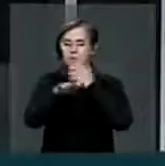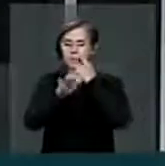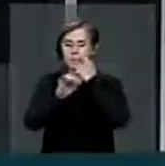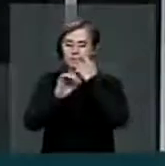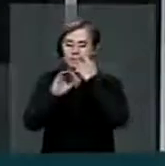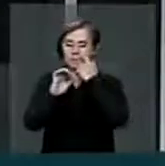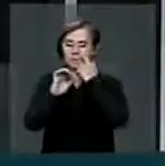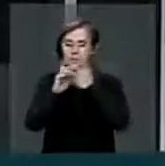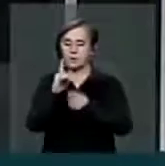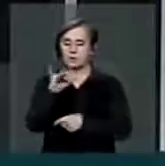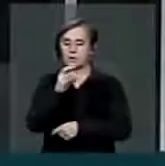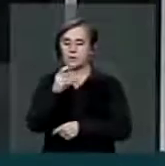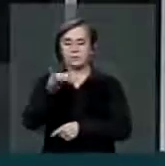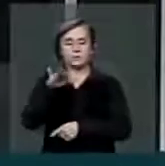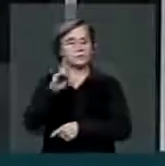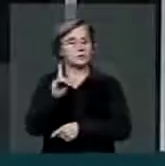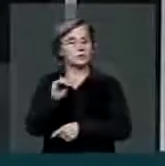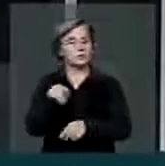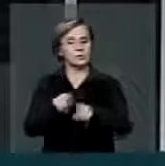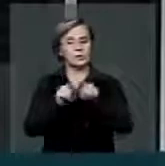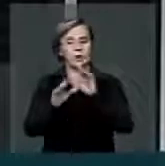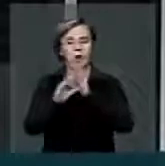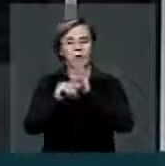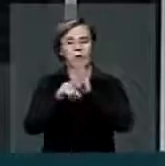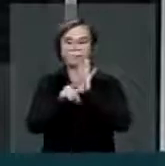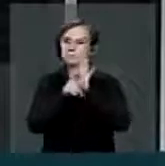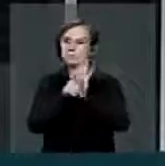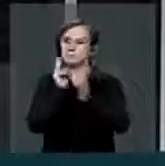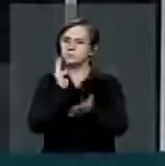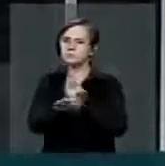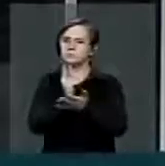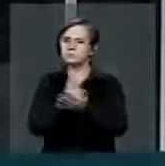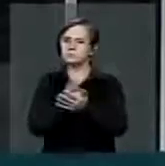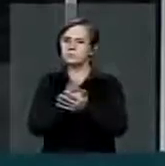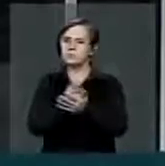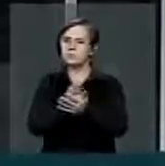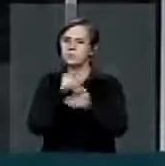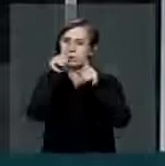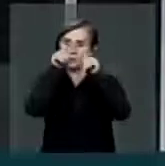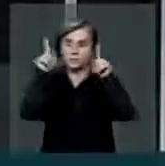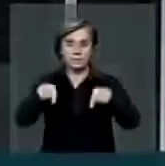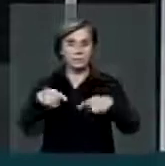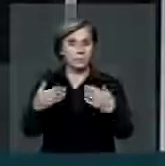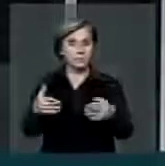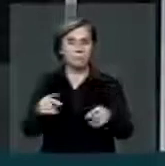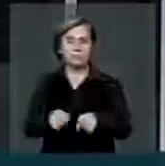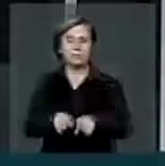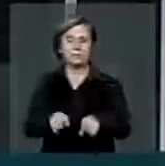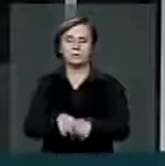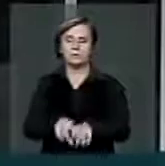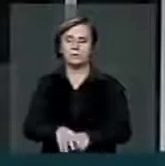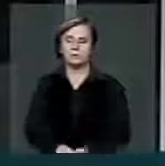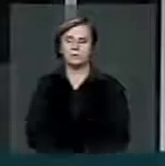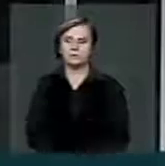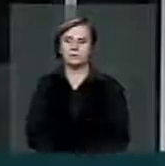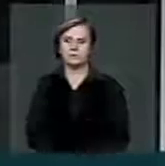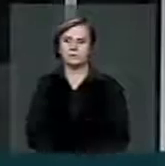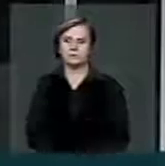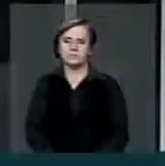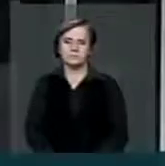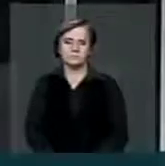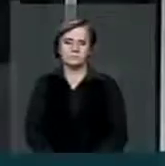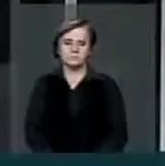peculato qualificado, a corrupção praticada pelo servidor público. É engraçado, senhor